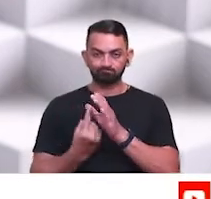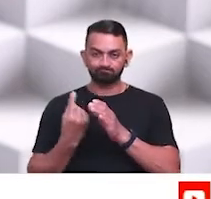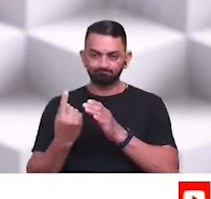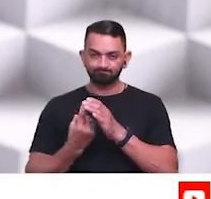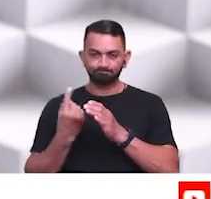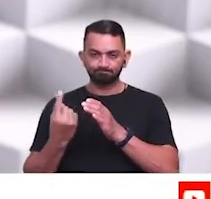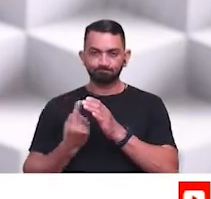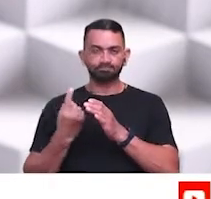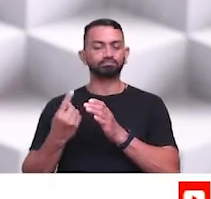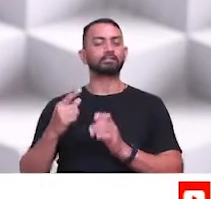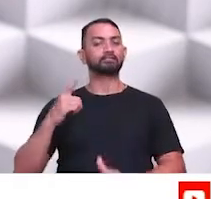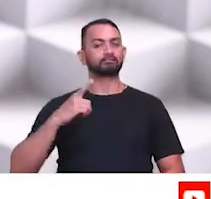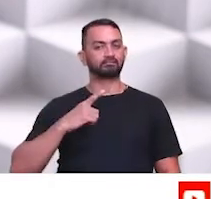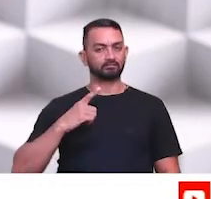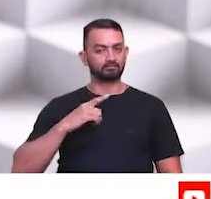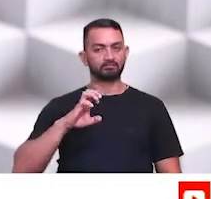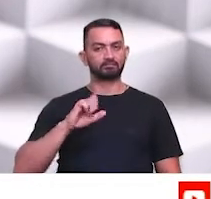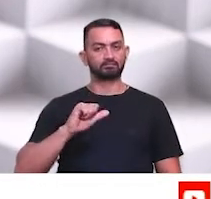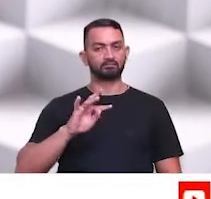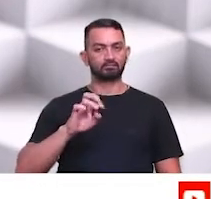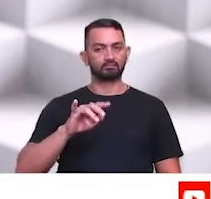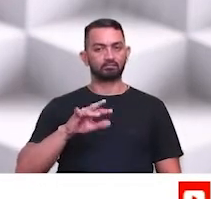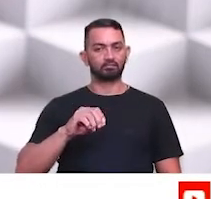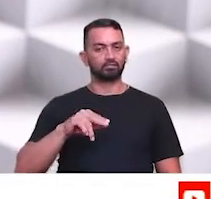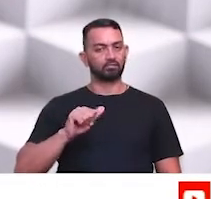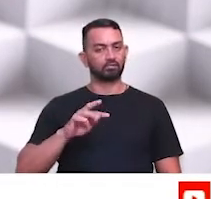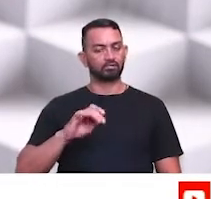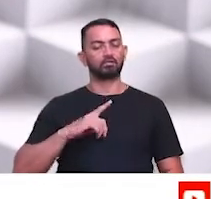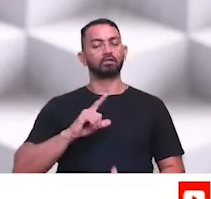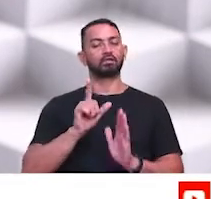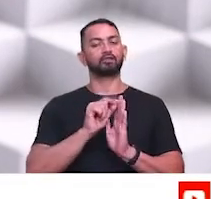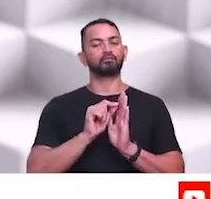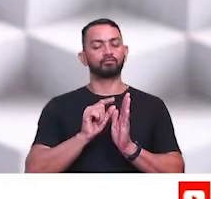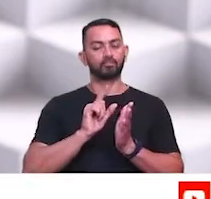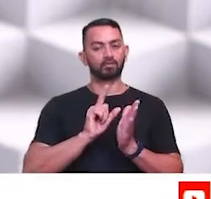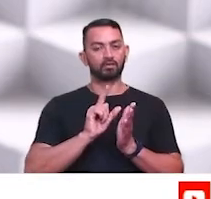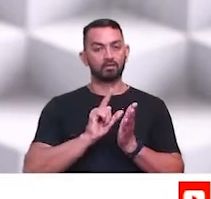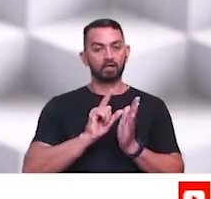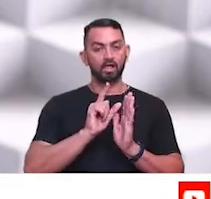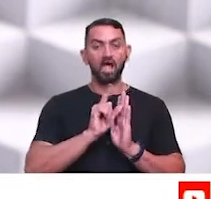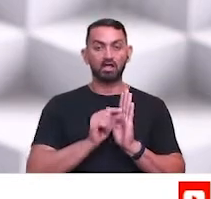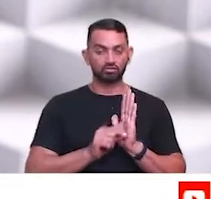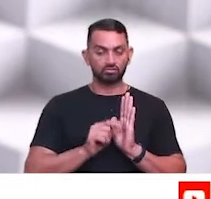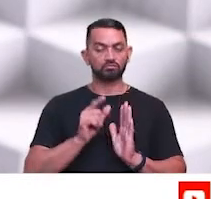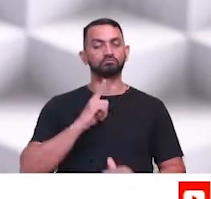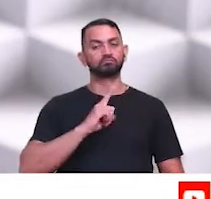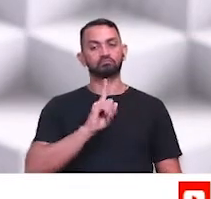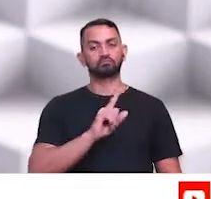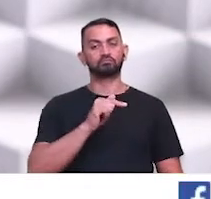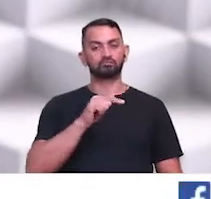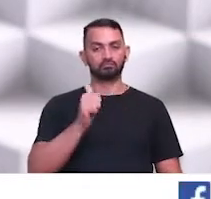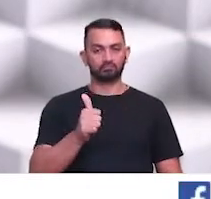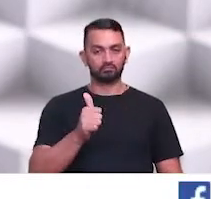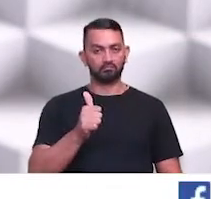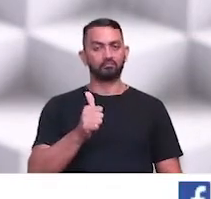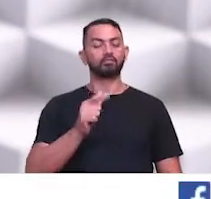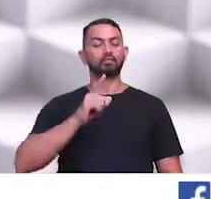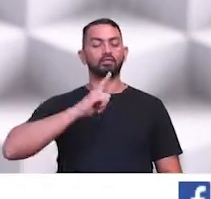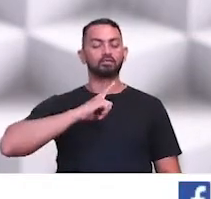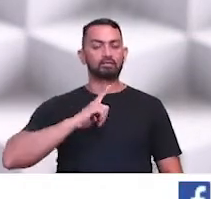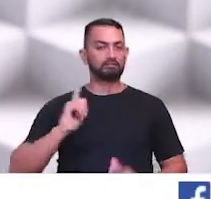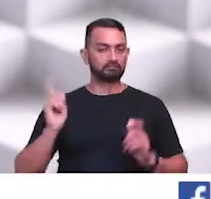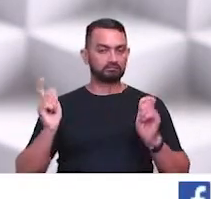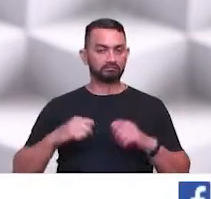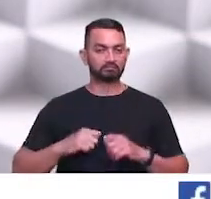medidor é estelionato crime previsto também no código no artigo 171 Essa é sua informações do